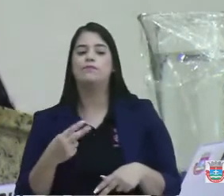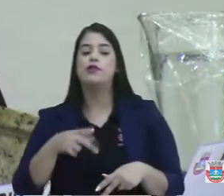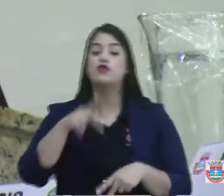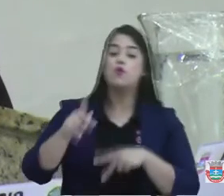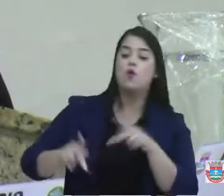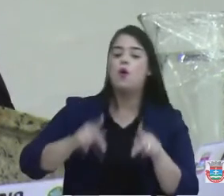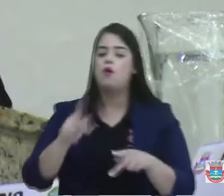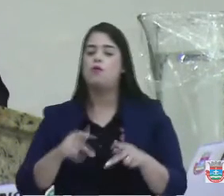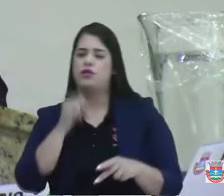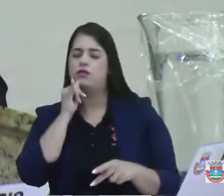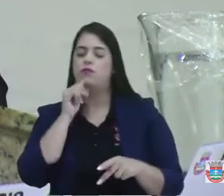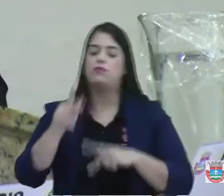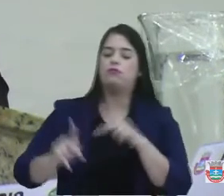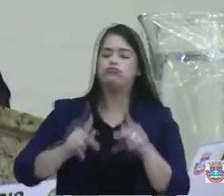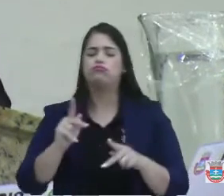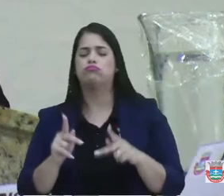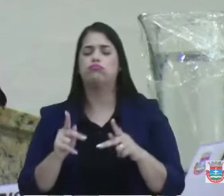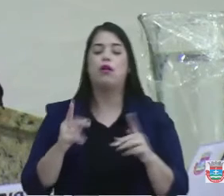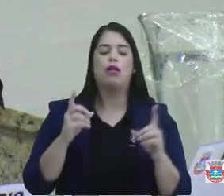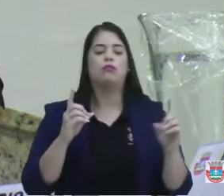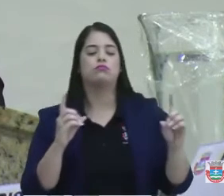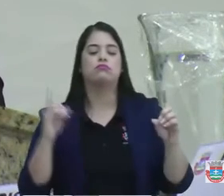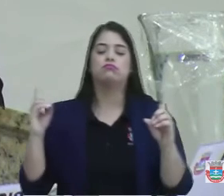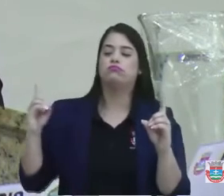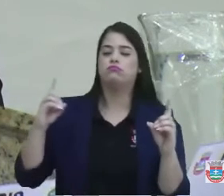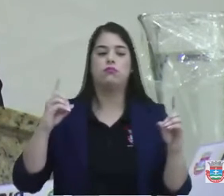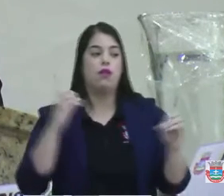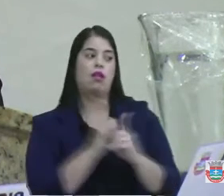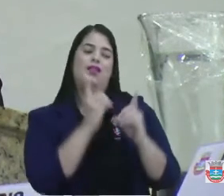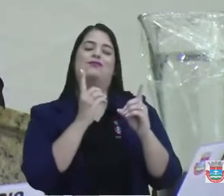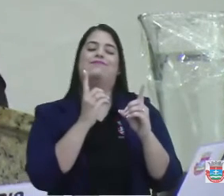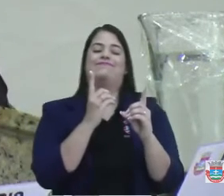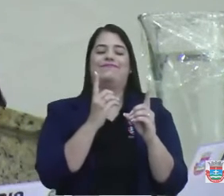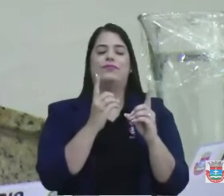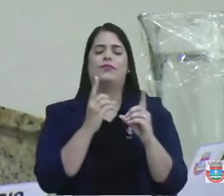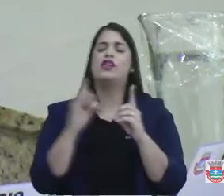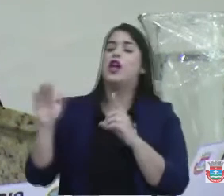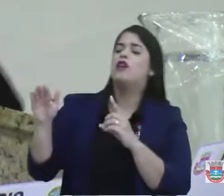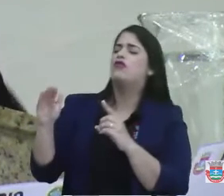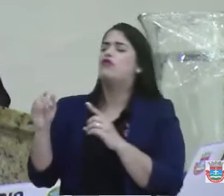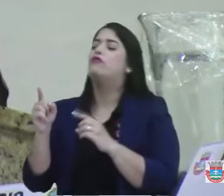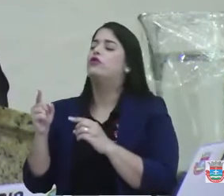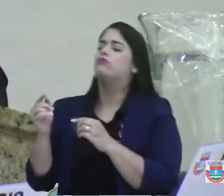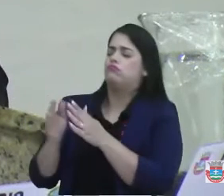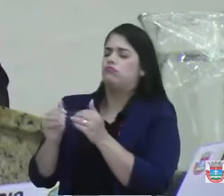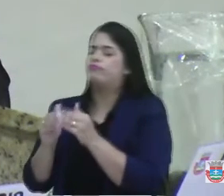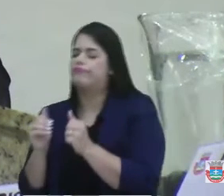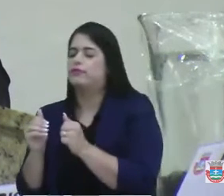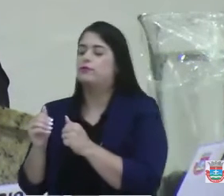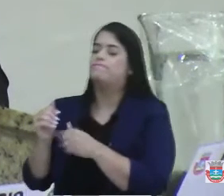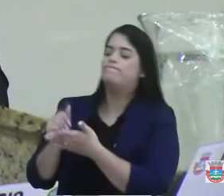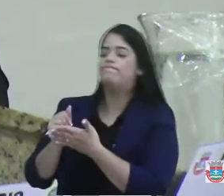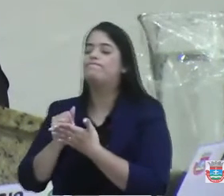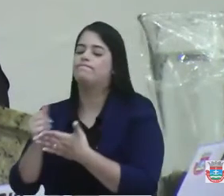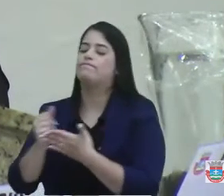procurar vem nossa porta para pedir uma ajuda para pedir muitas vezes no socorro